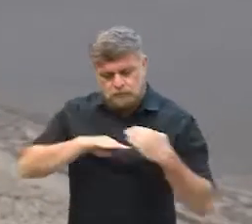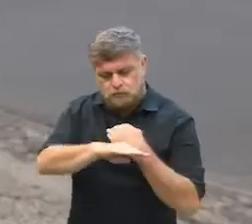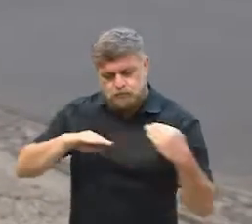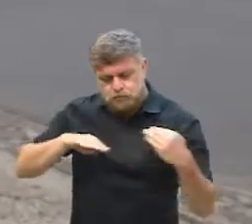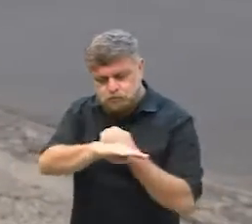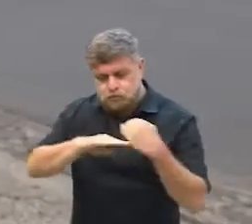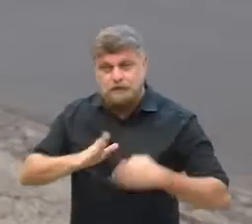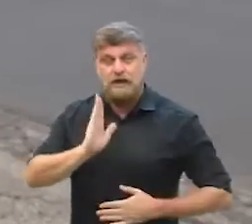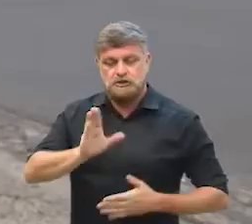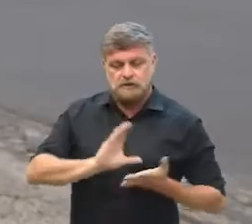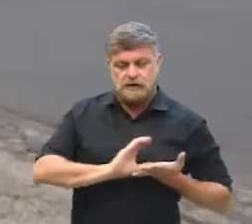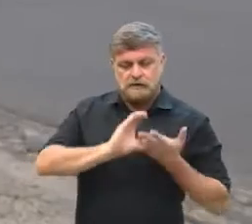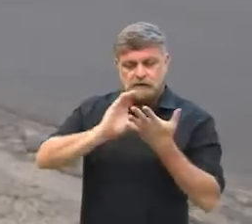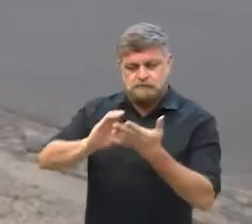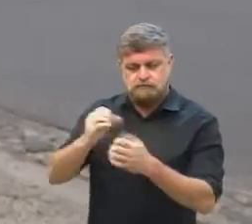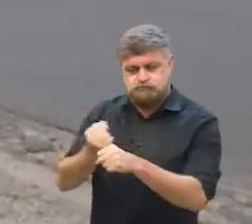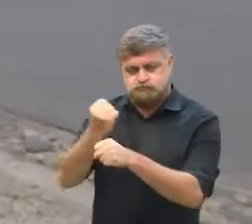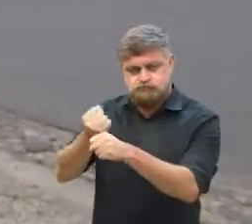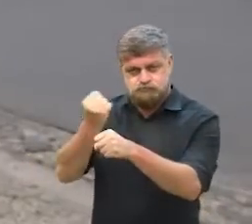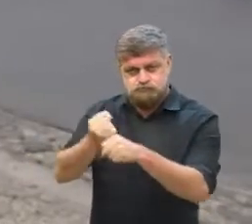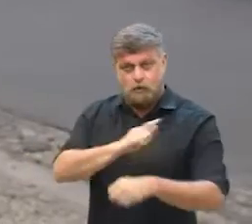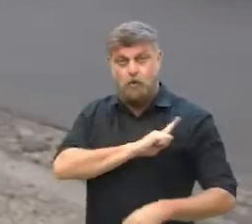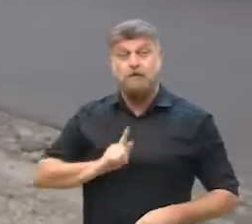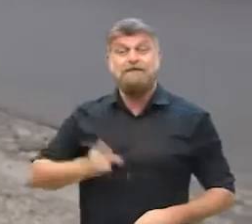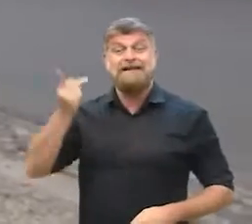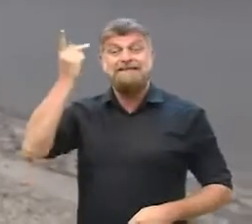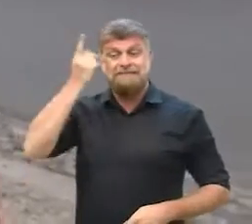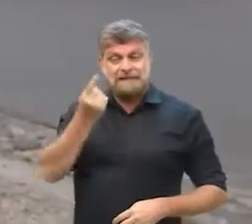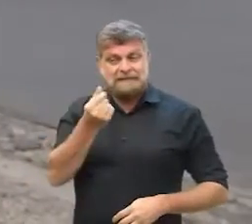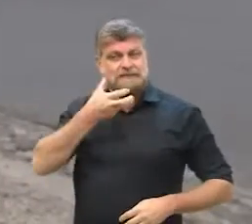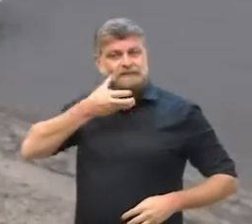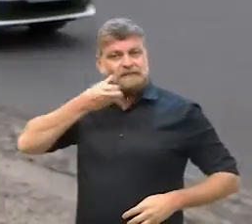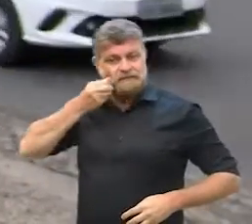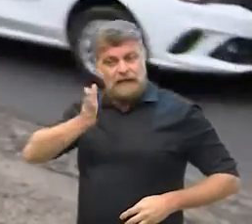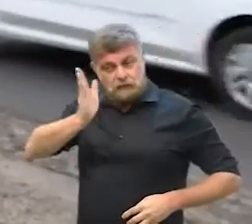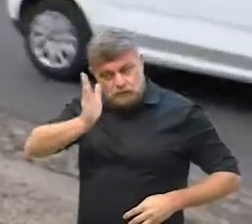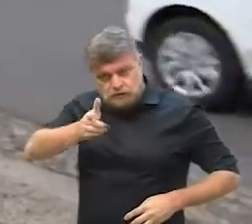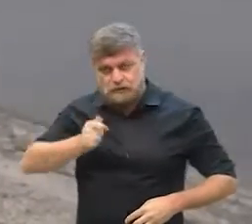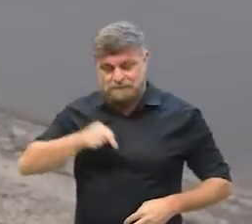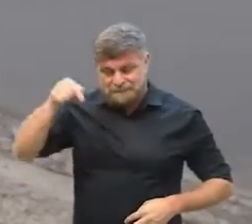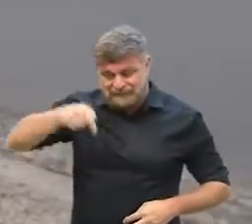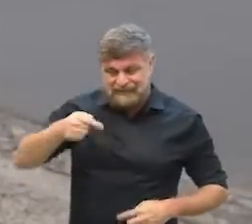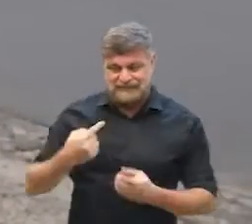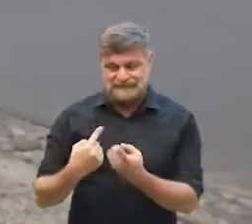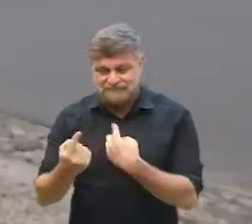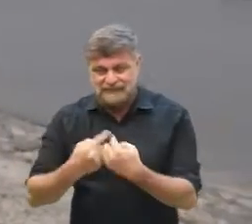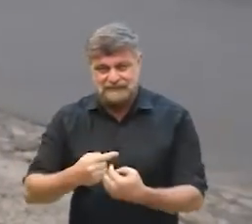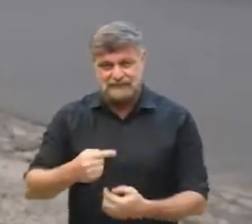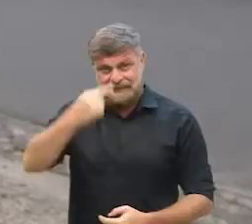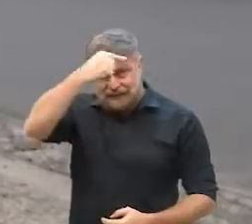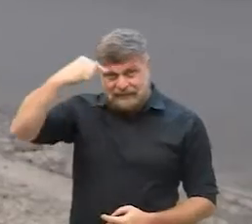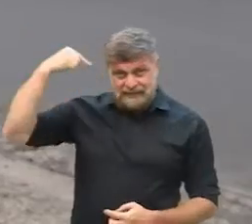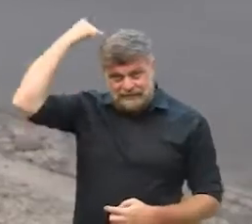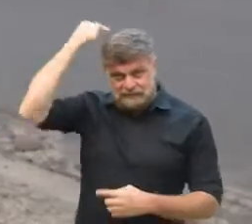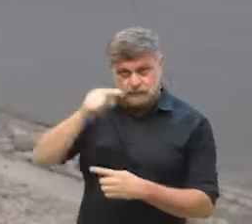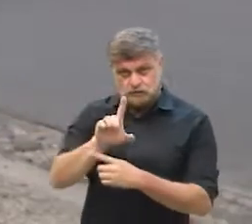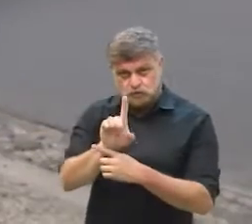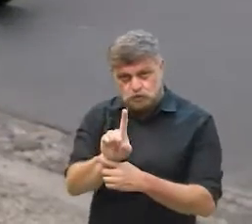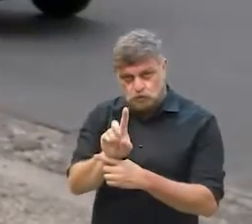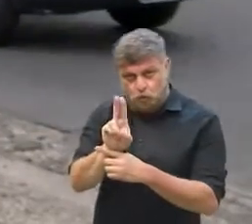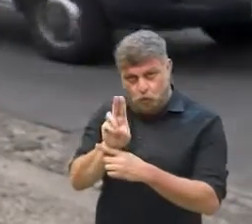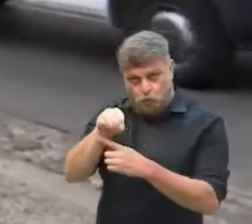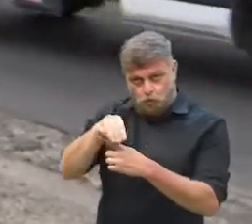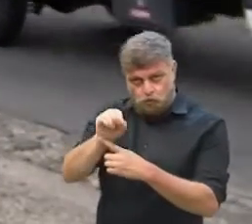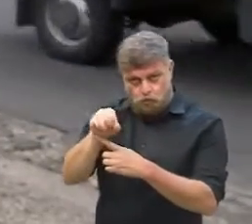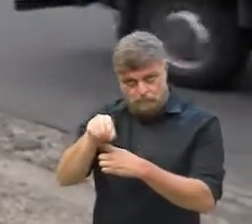de Campinas, mas receberam investimento do governo do estado. E essa rodovia, no caso, a Santos Dumont, ela já